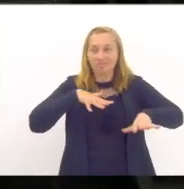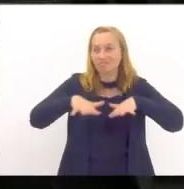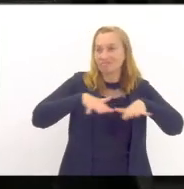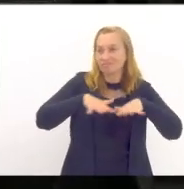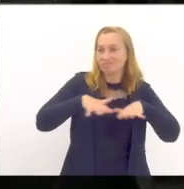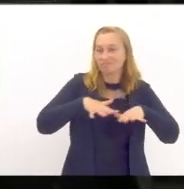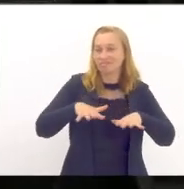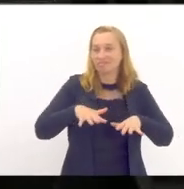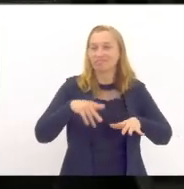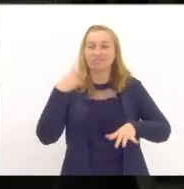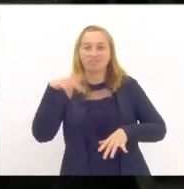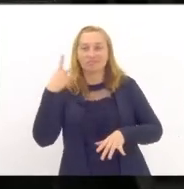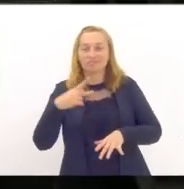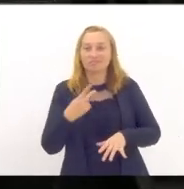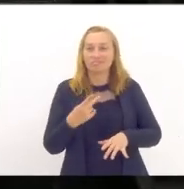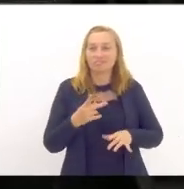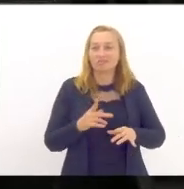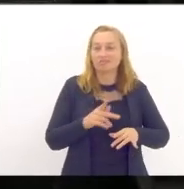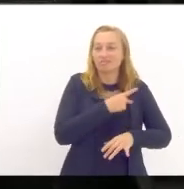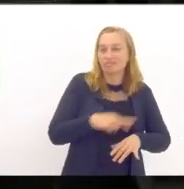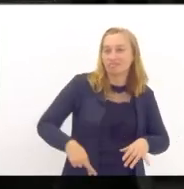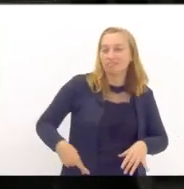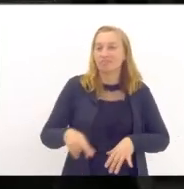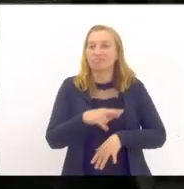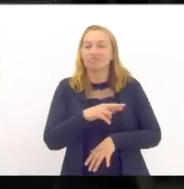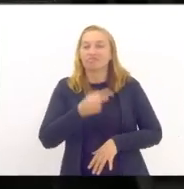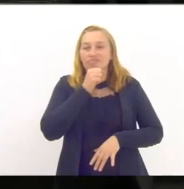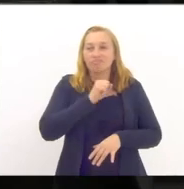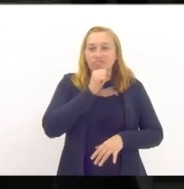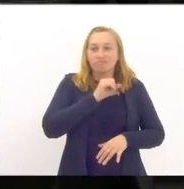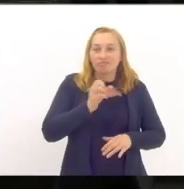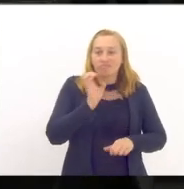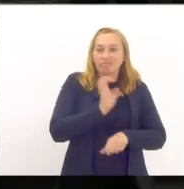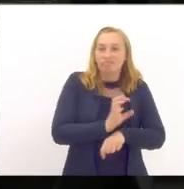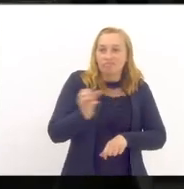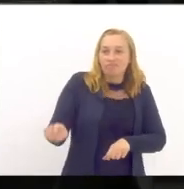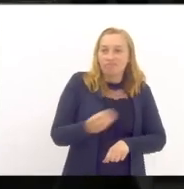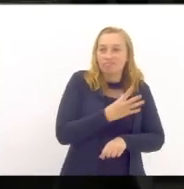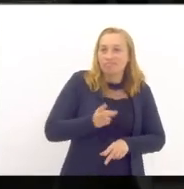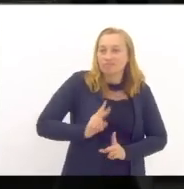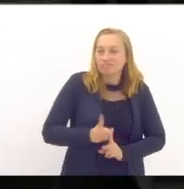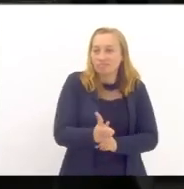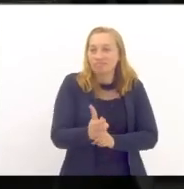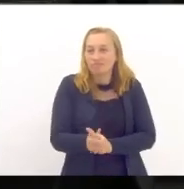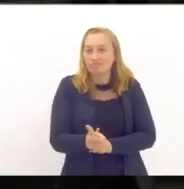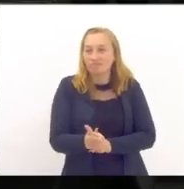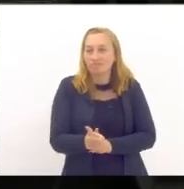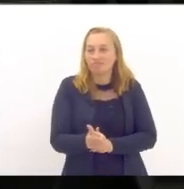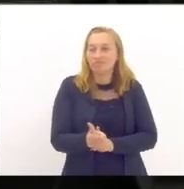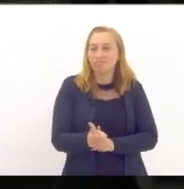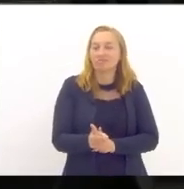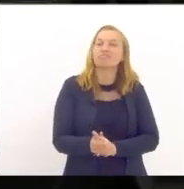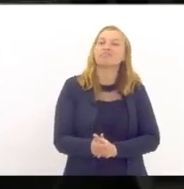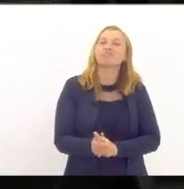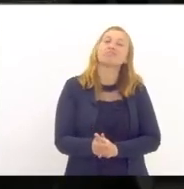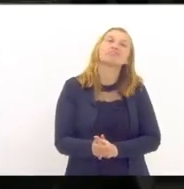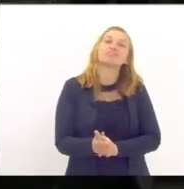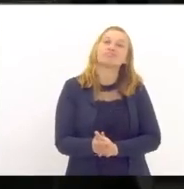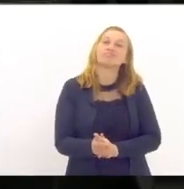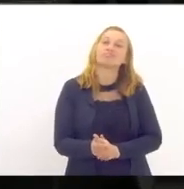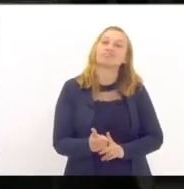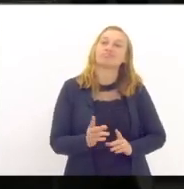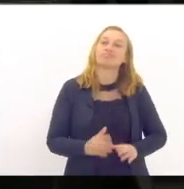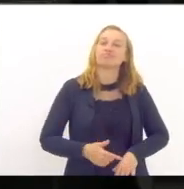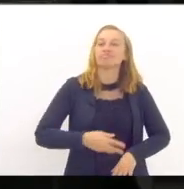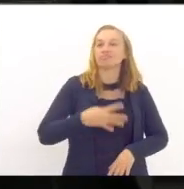políticas ainda da República Velha, passou pela ditadura do Estado Novo e permaneceu como sede da Câmara dos Deputados do Brasil na